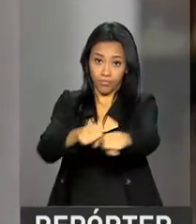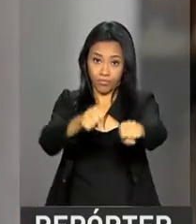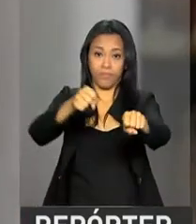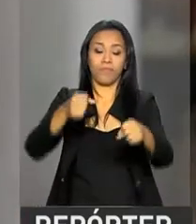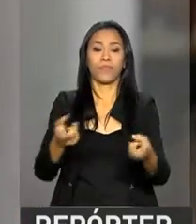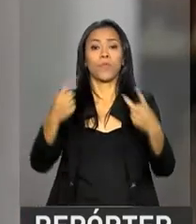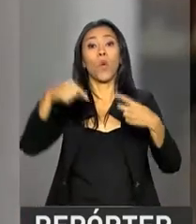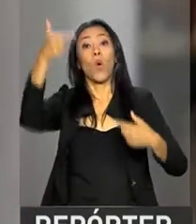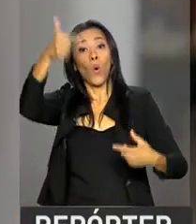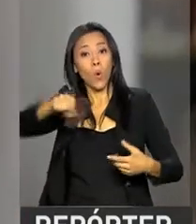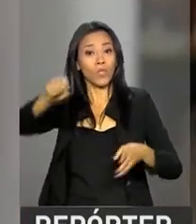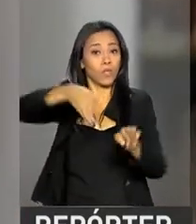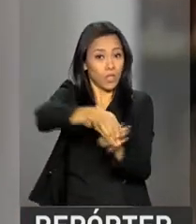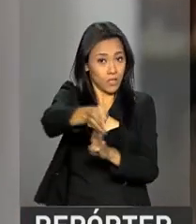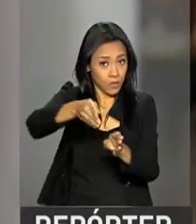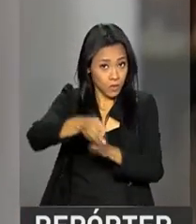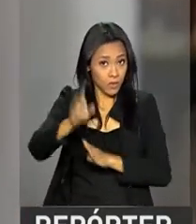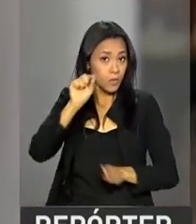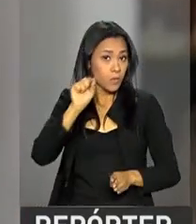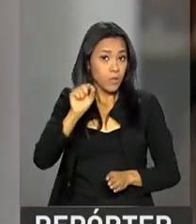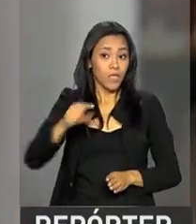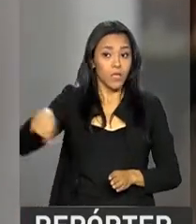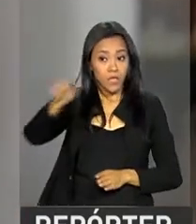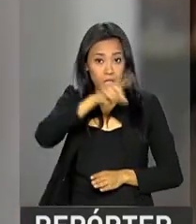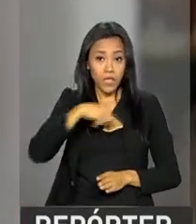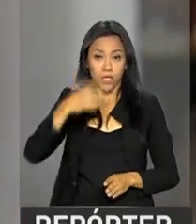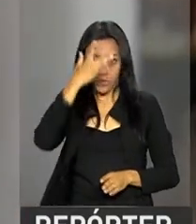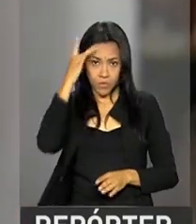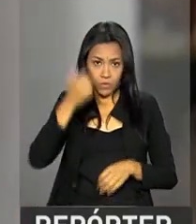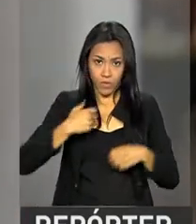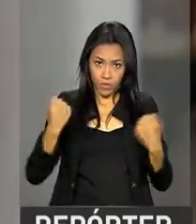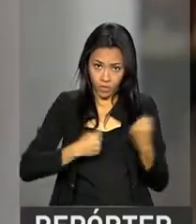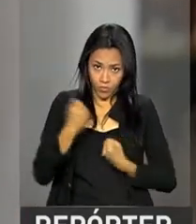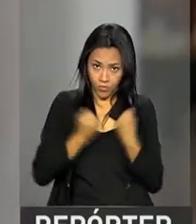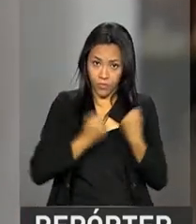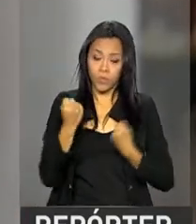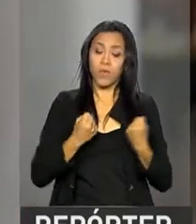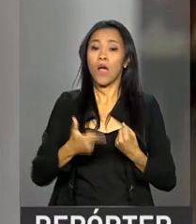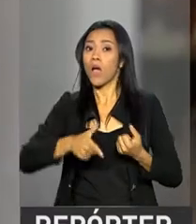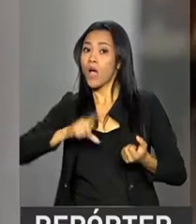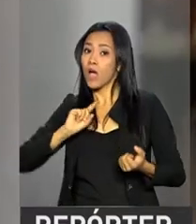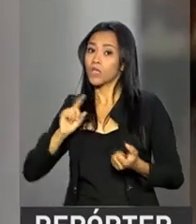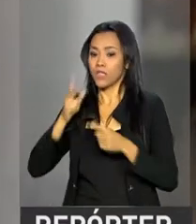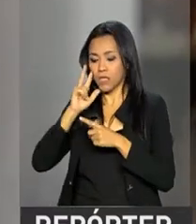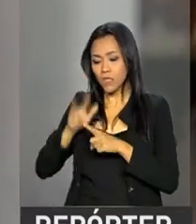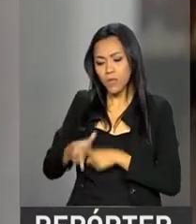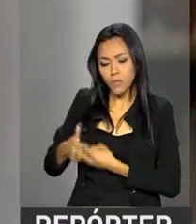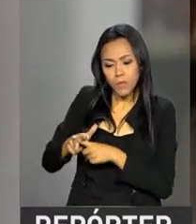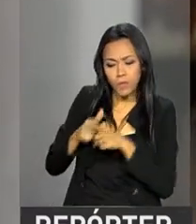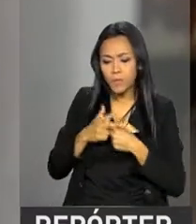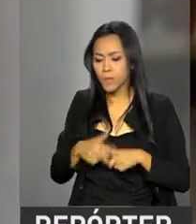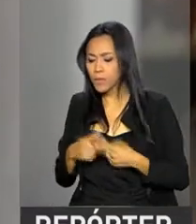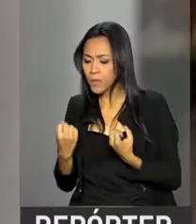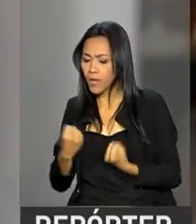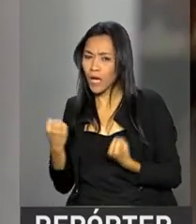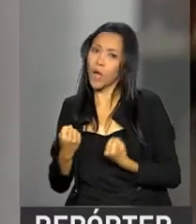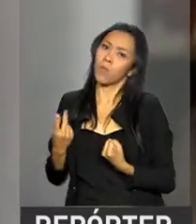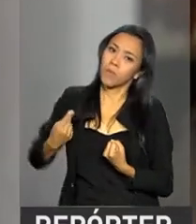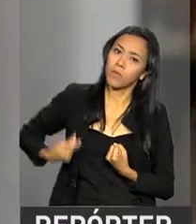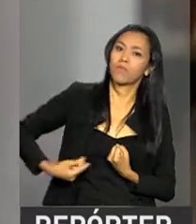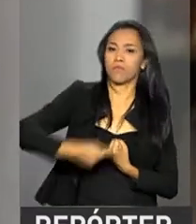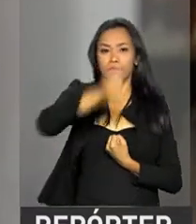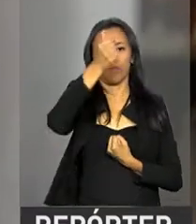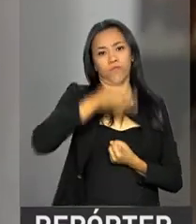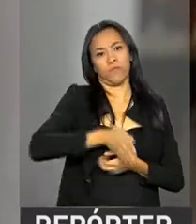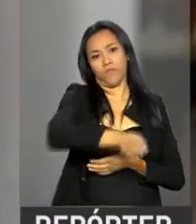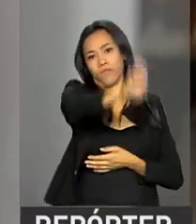outra recomendação é que os motoristas façam a revisão do veículo antes de pegar a estrada e para quem vai viajar hoje